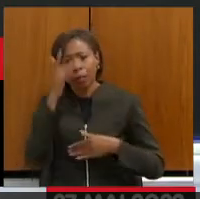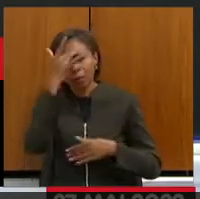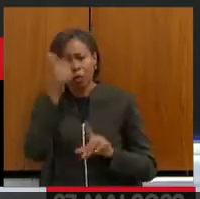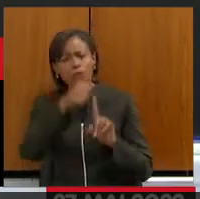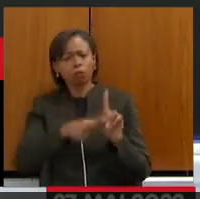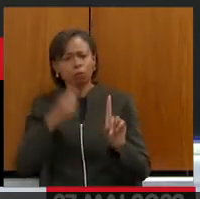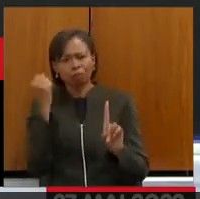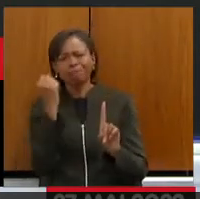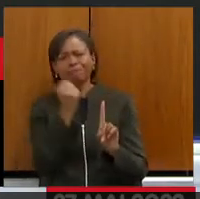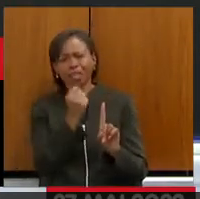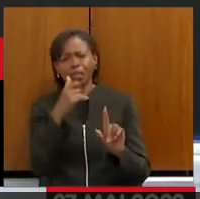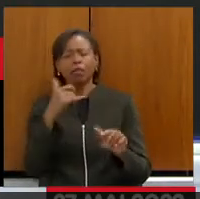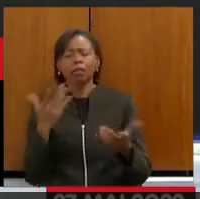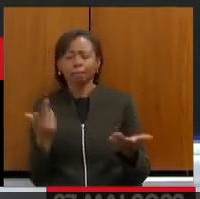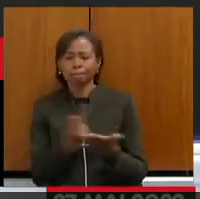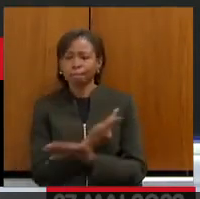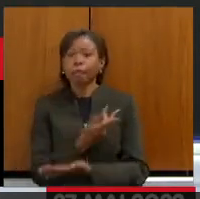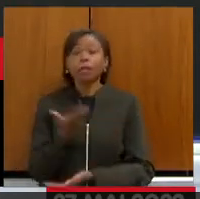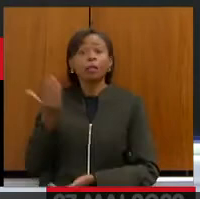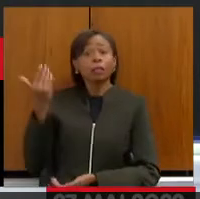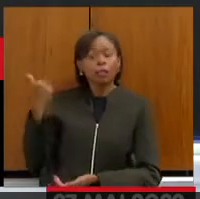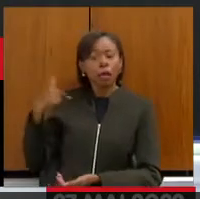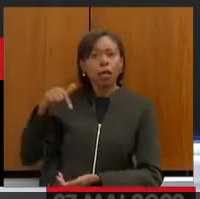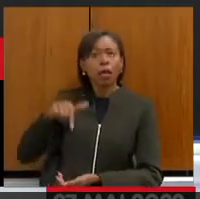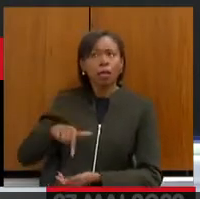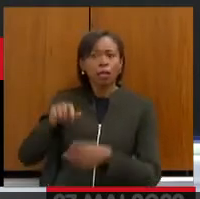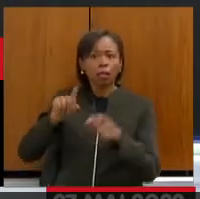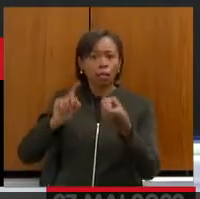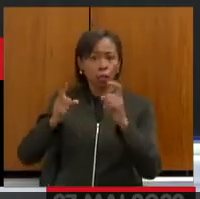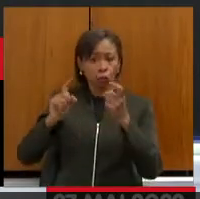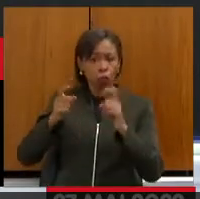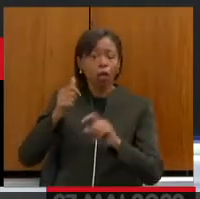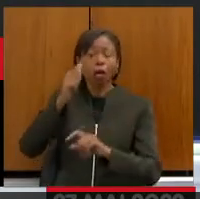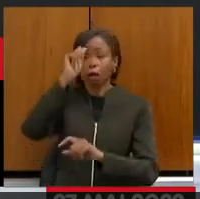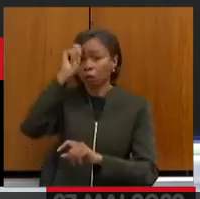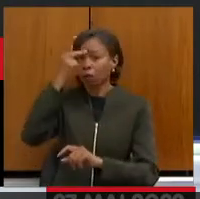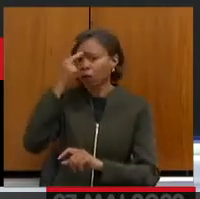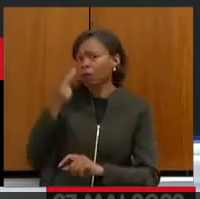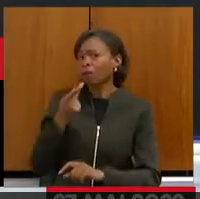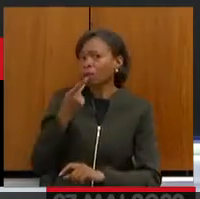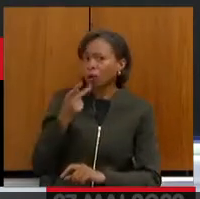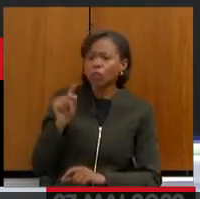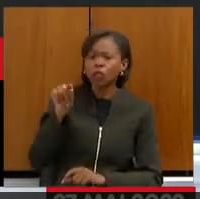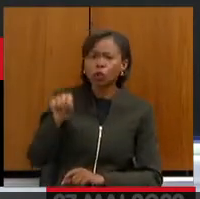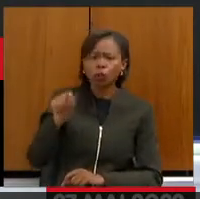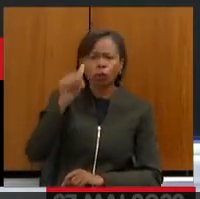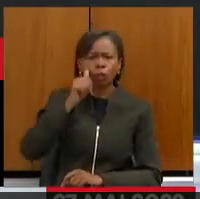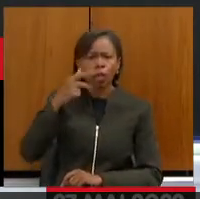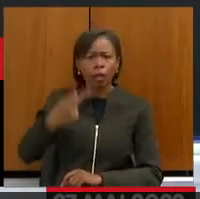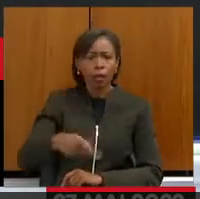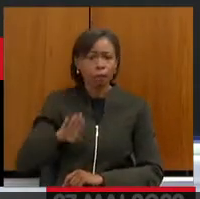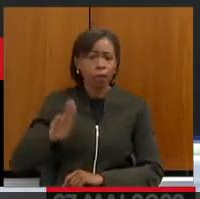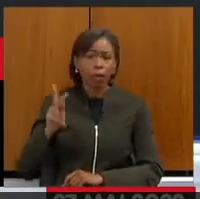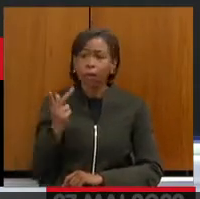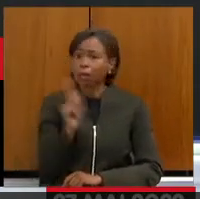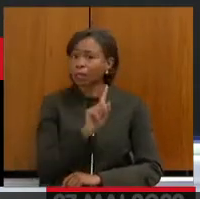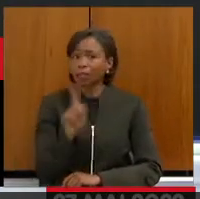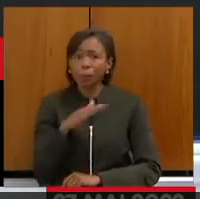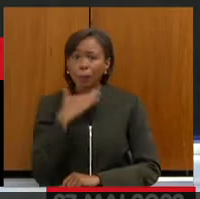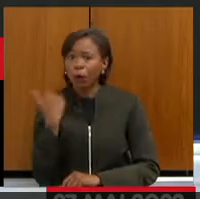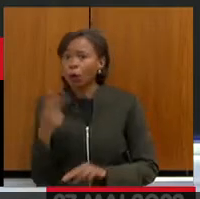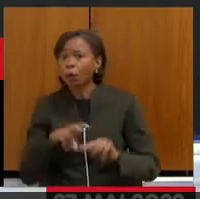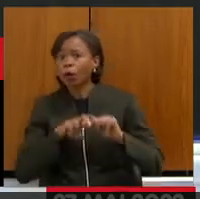recentemente ouvir a deputada Ana Paula na última reunião da comissão citou o caso de uma companheira que aqui em Belo Horizonte só não foi morta a